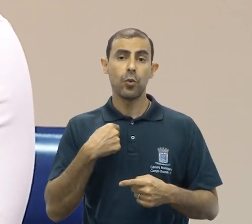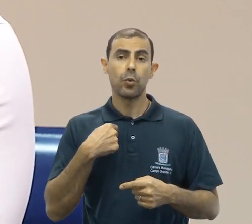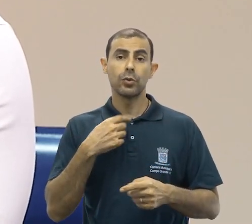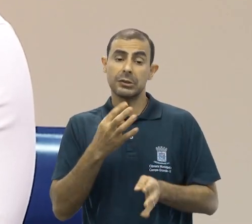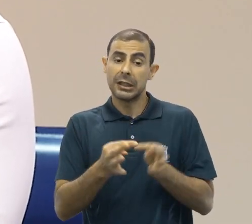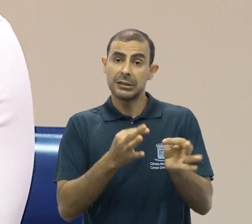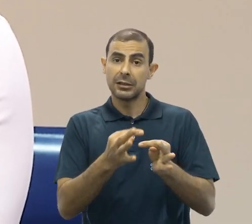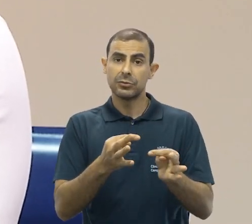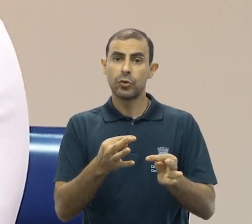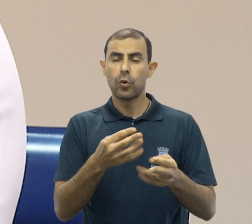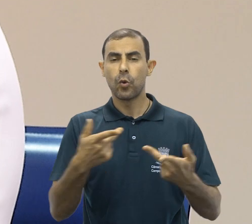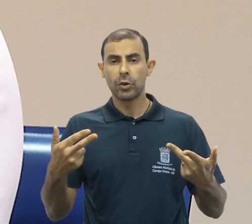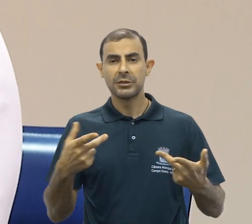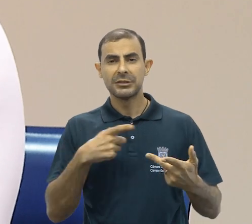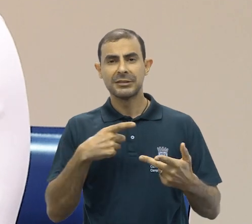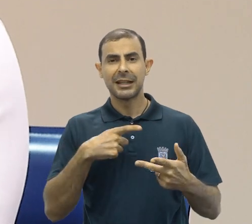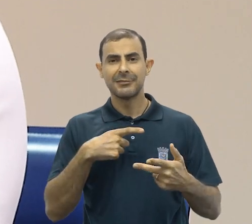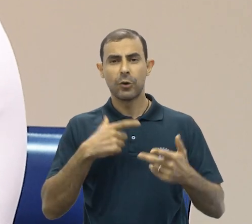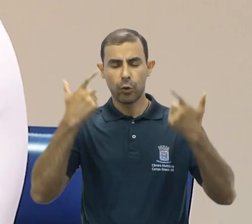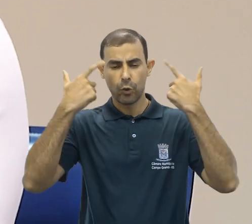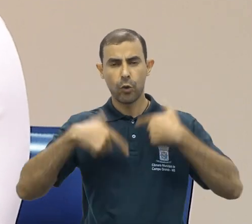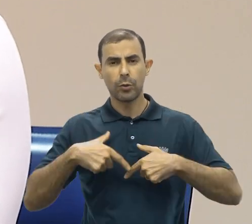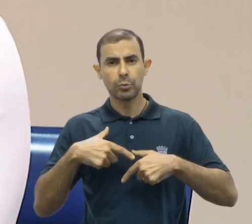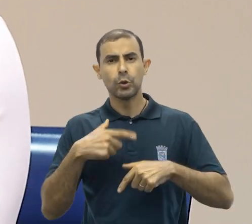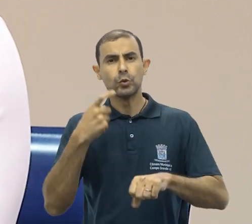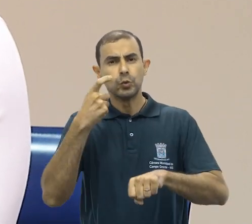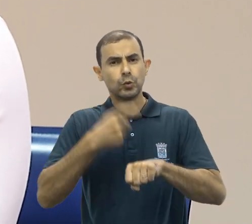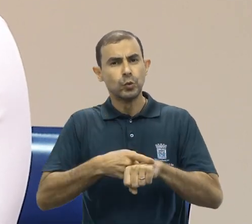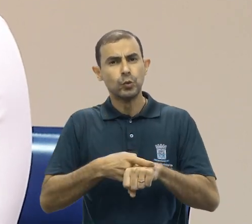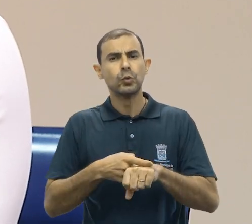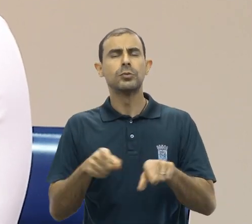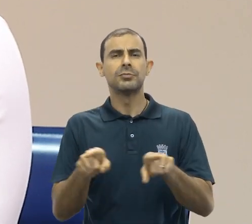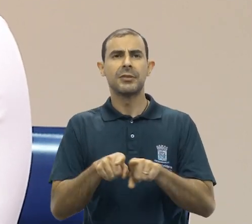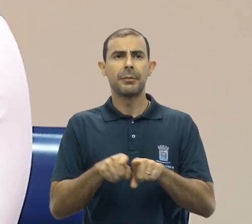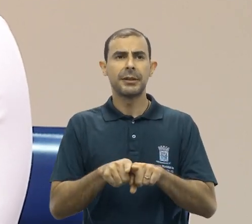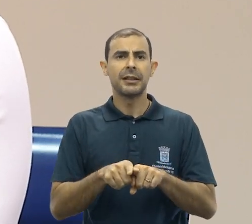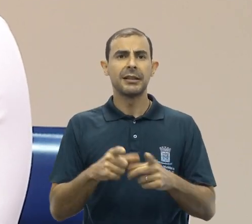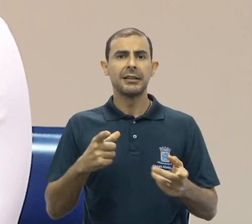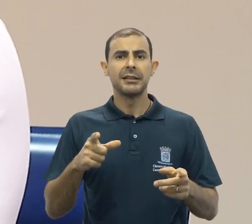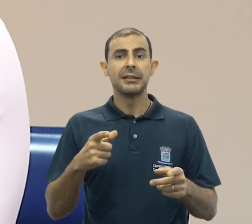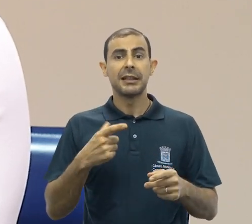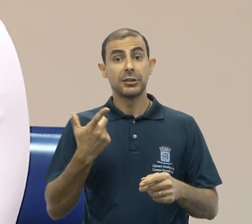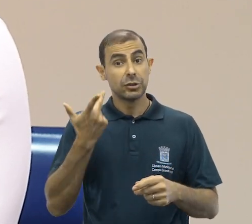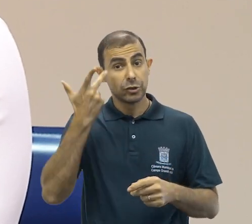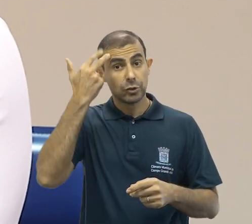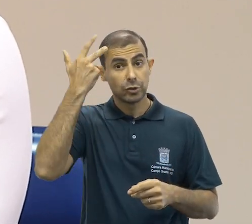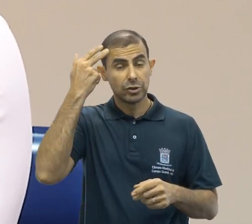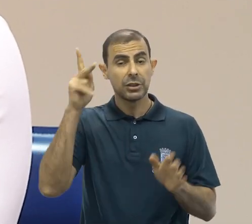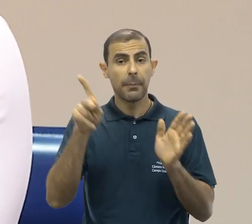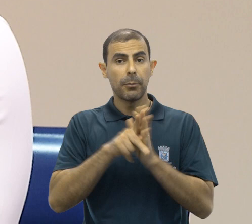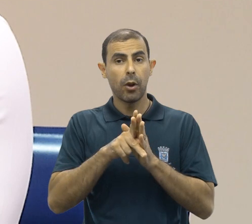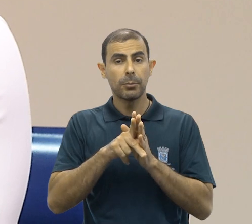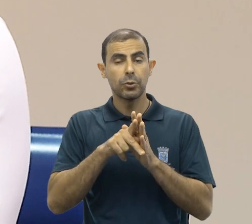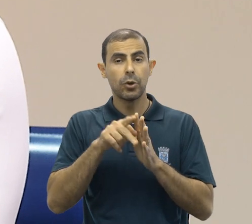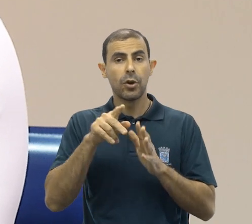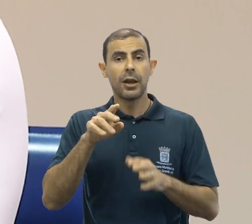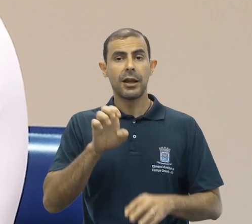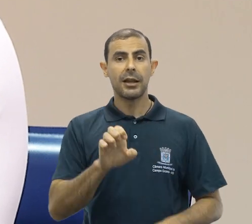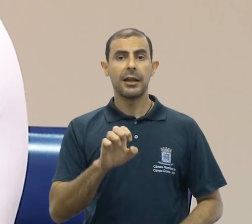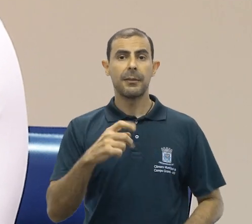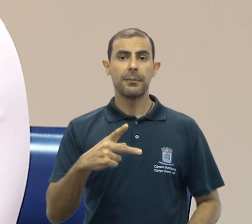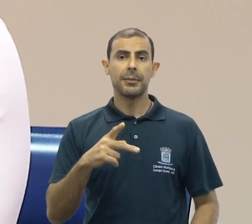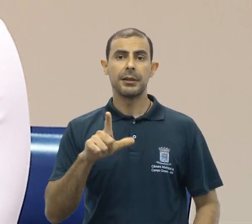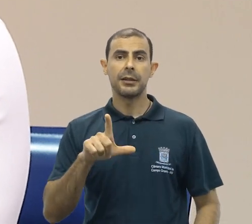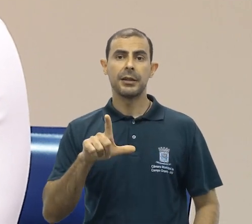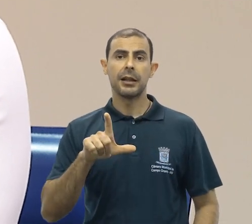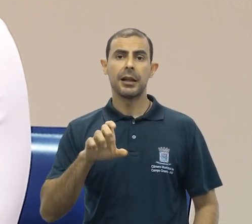assim, espasticidade, como é aquele caso que a gente comentou, cirurgia de epilepsia, né, que muitas vezes ninguém sabe nem